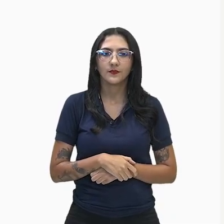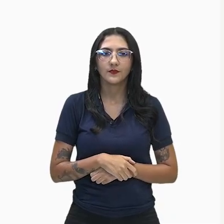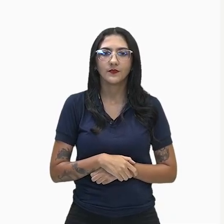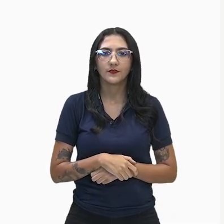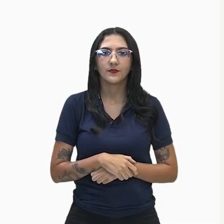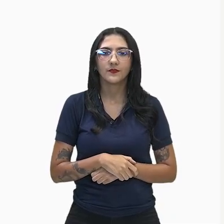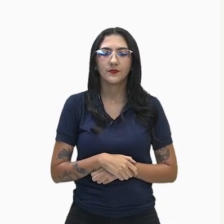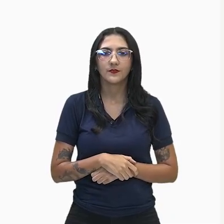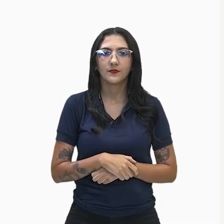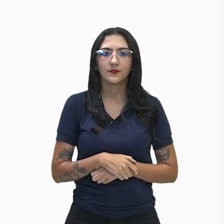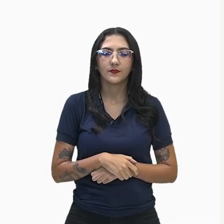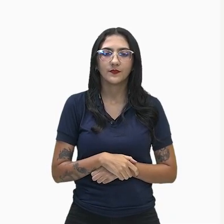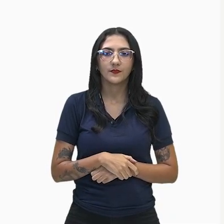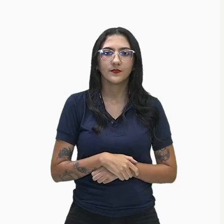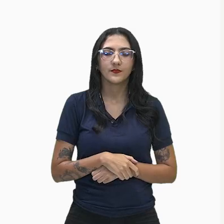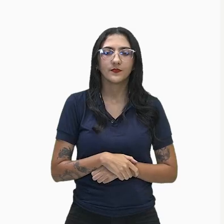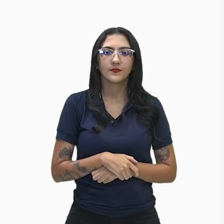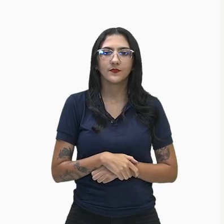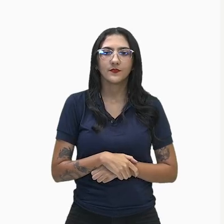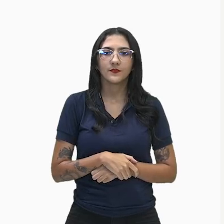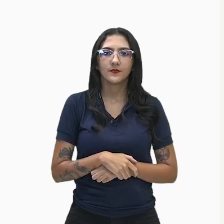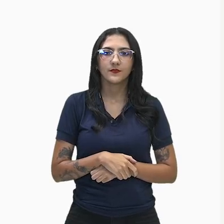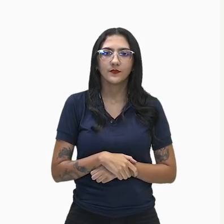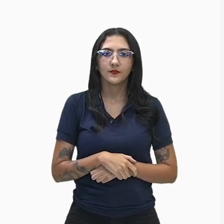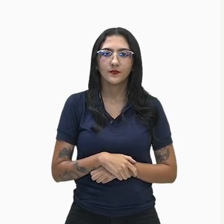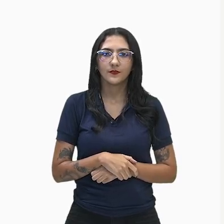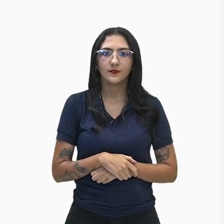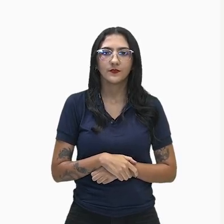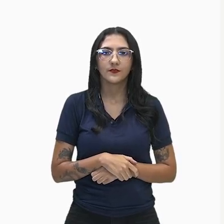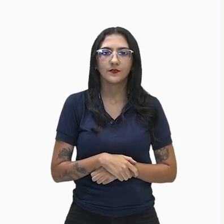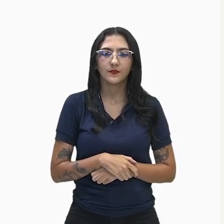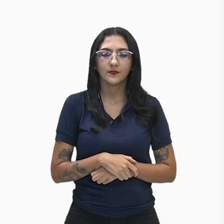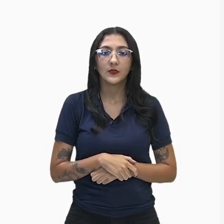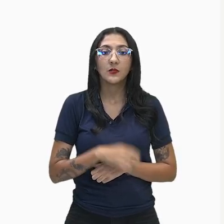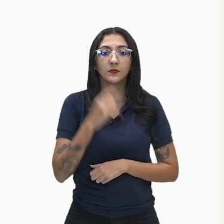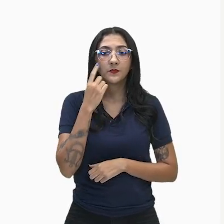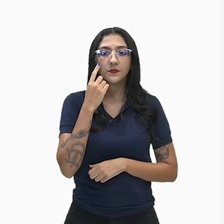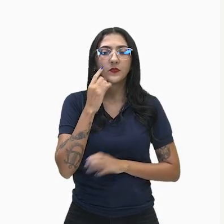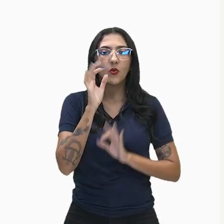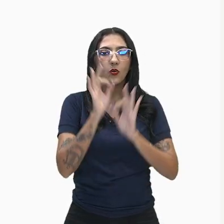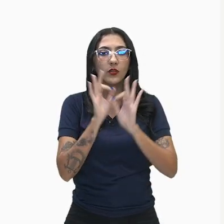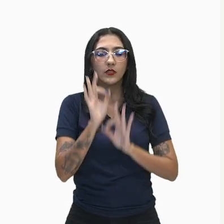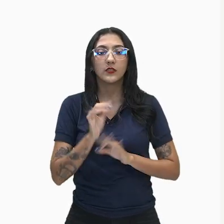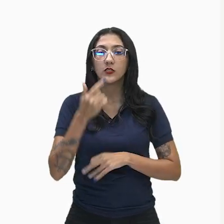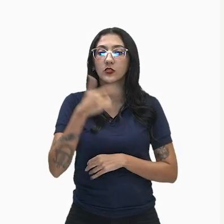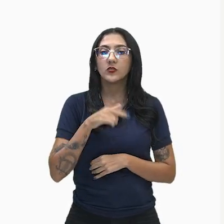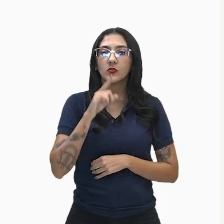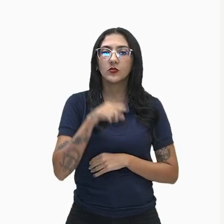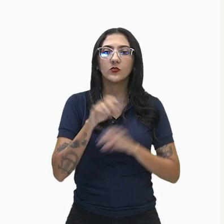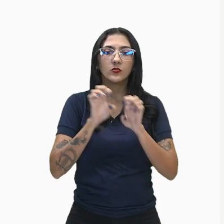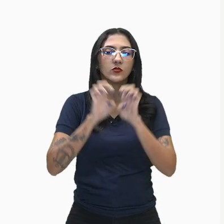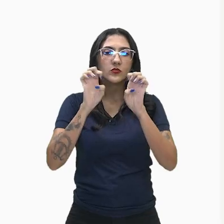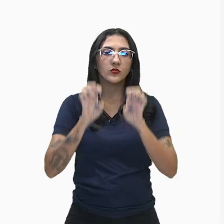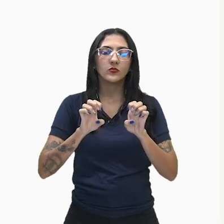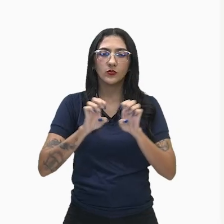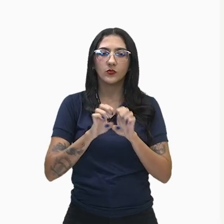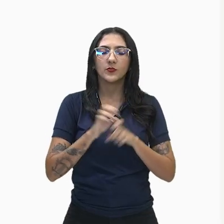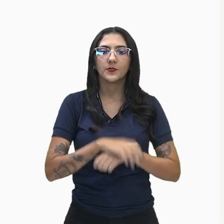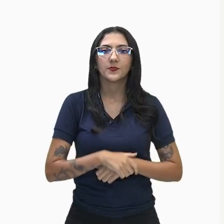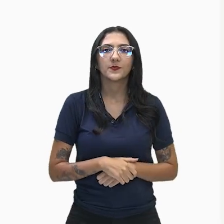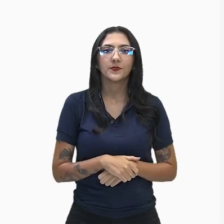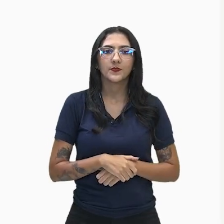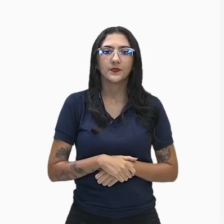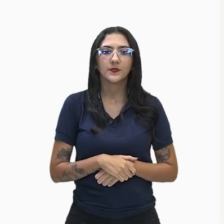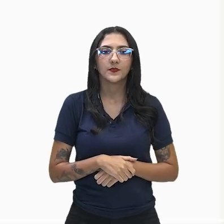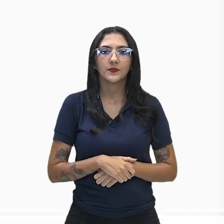colocar nosso cálculo aqui embaixo, tá bom? Porque fica muito apertadinho para a gente fazer, né? Então, vejam só aqui, ó. Vem aqui comigo.